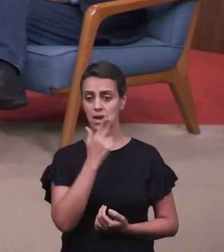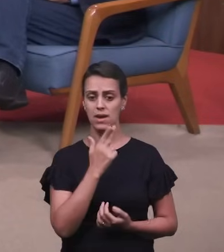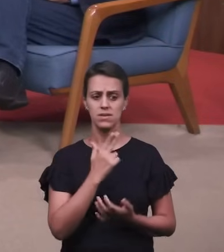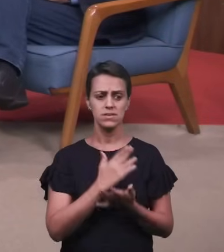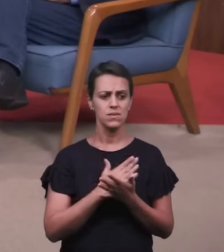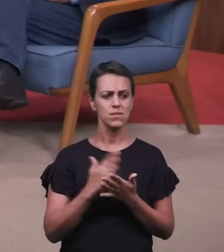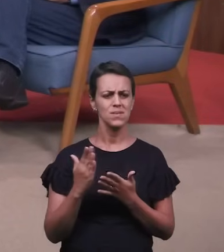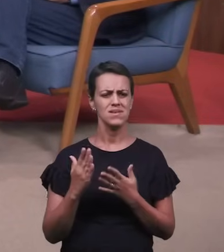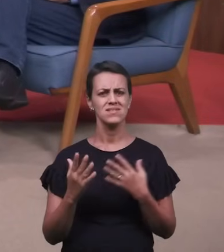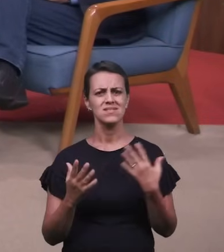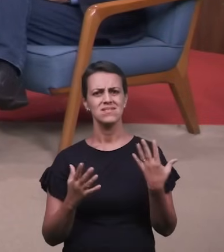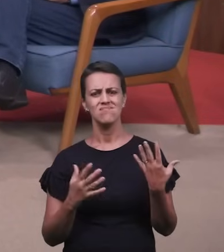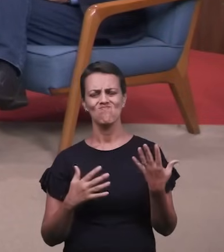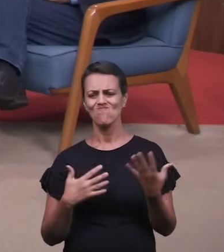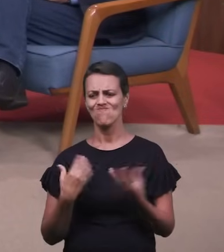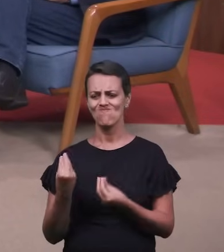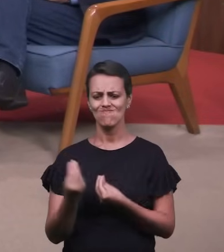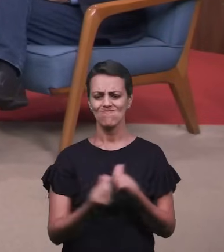ciclo vicioso, né?